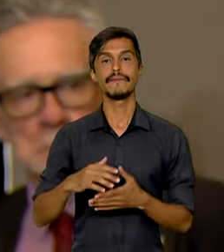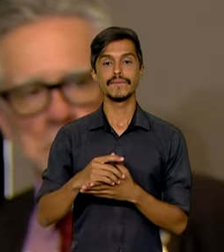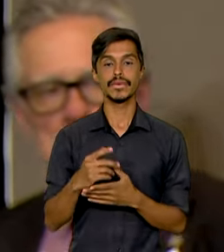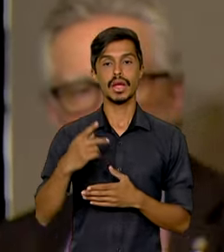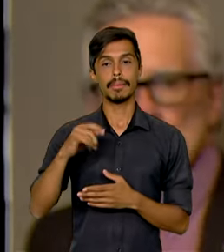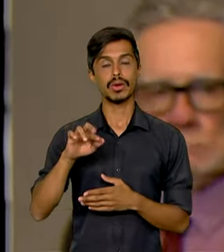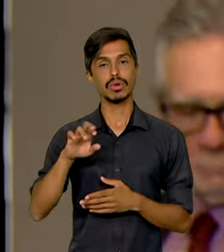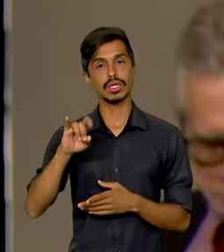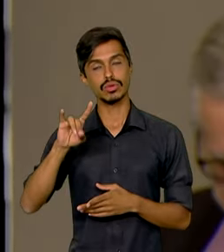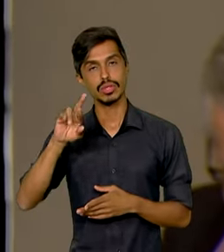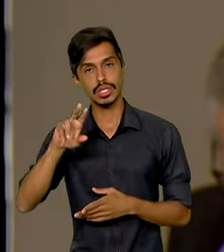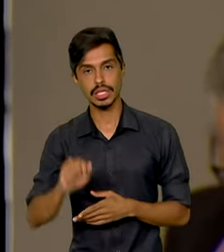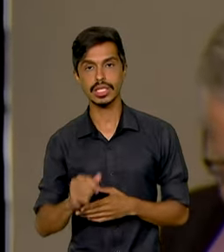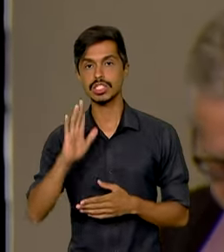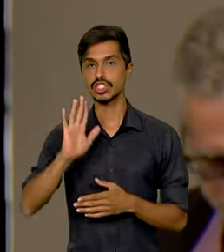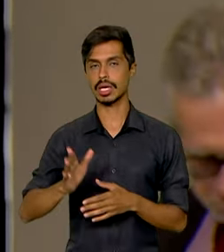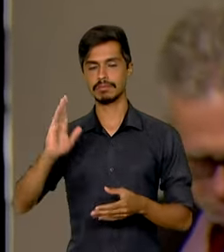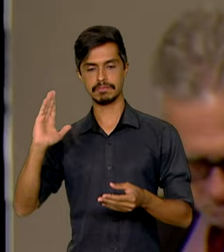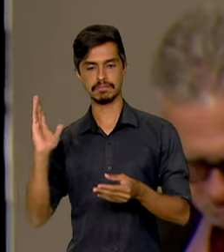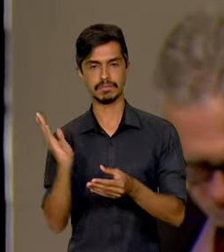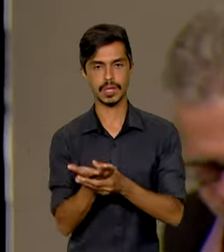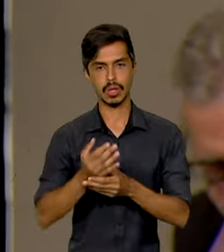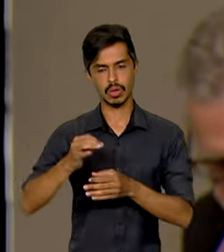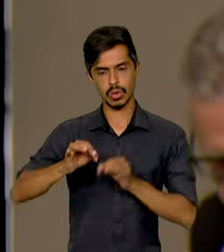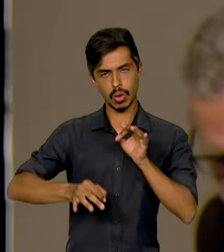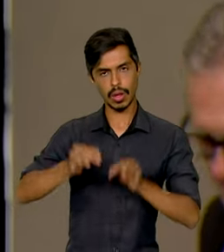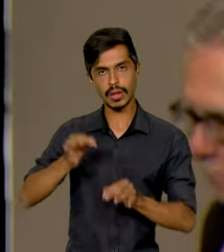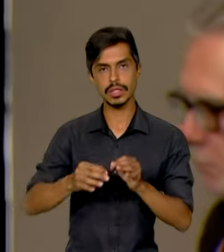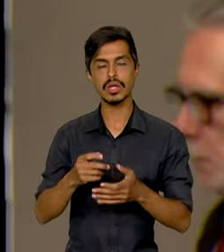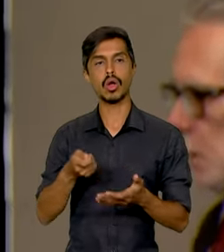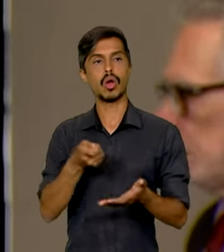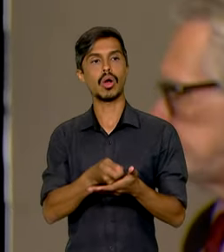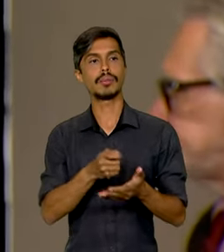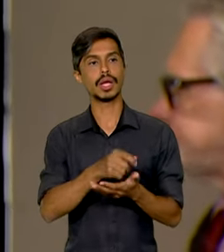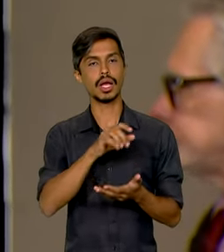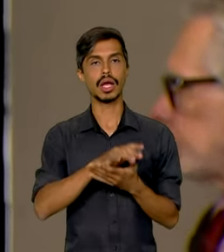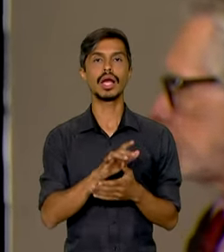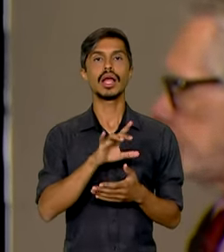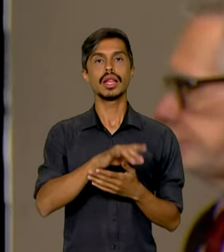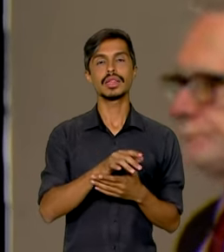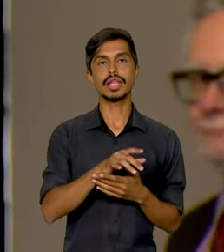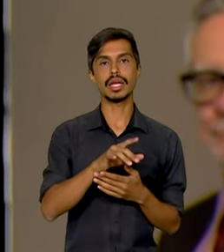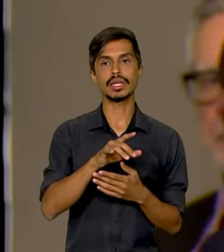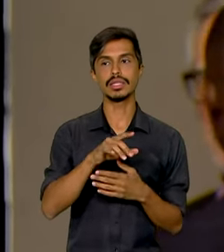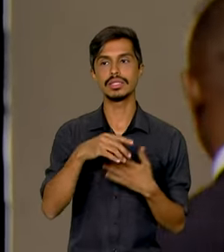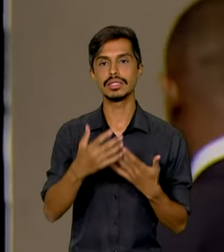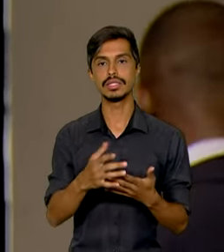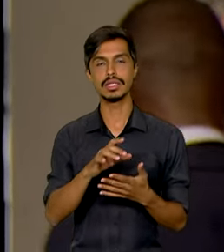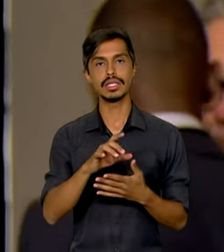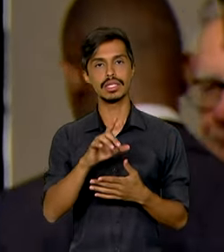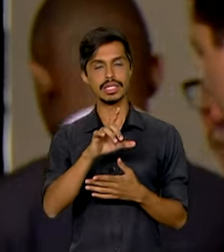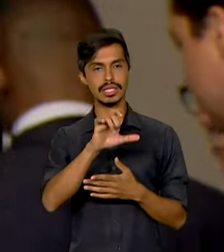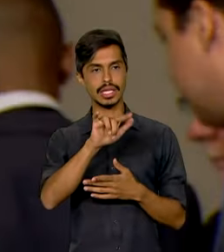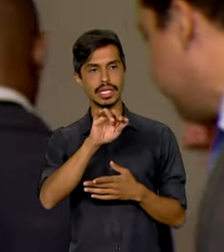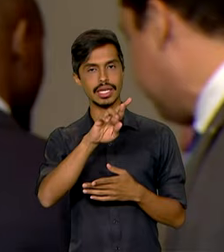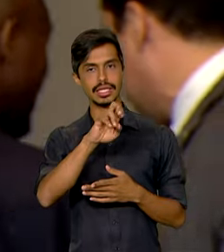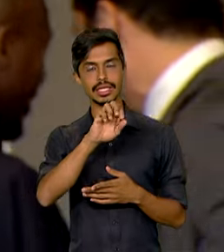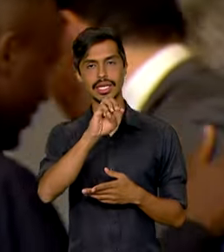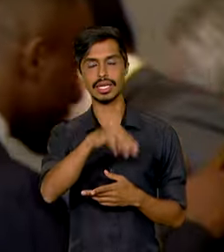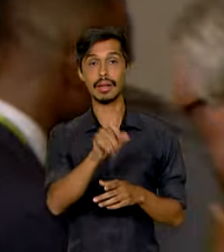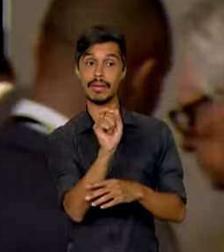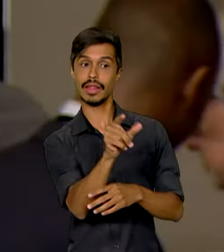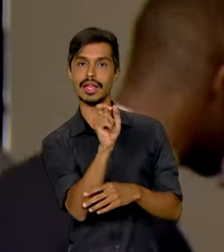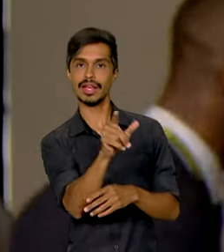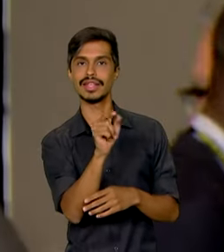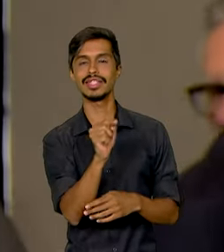da Democracia já ajuizou a ação para obrigar o Telegram a remover canais nos quais se disseminam teorias